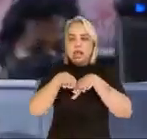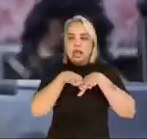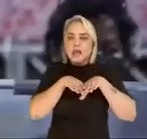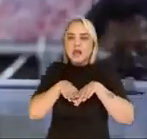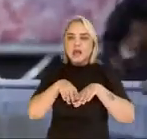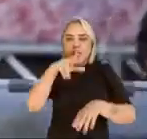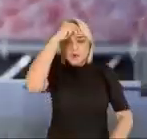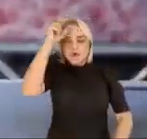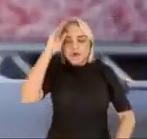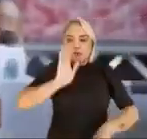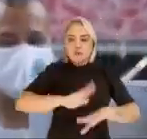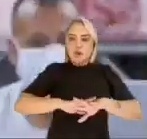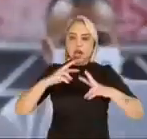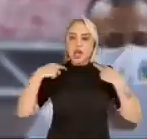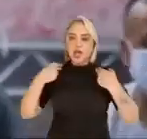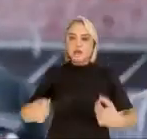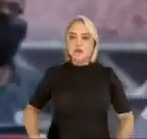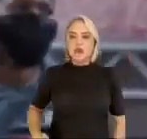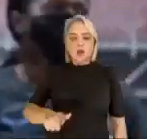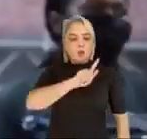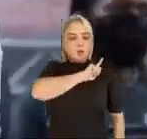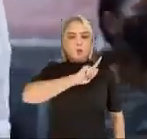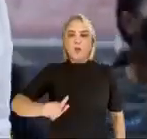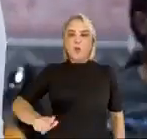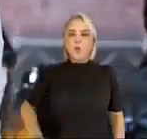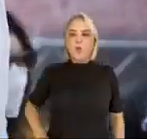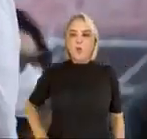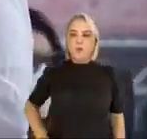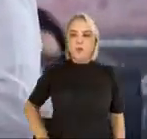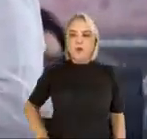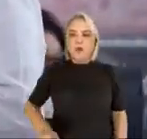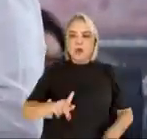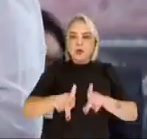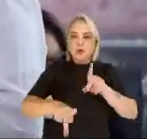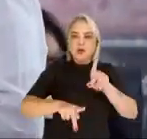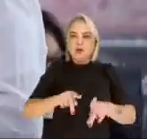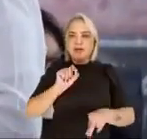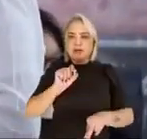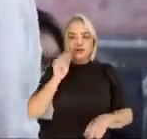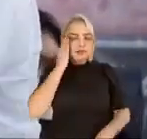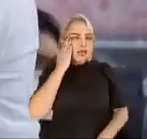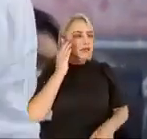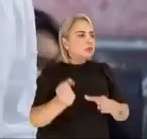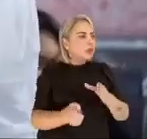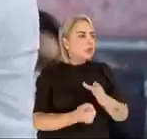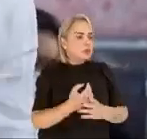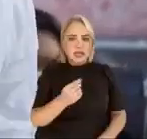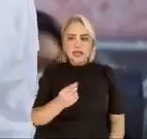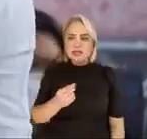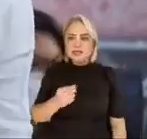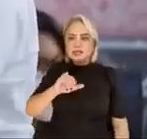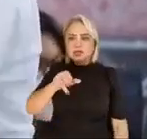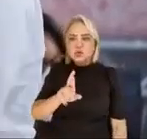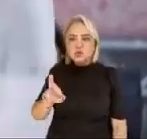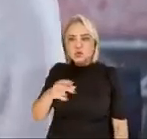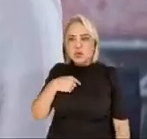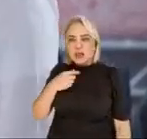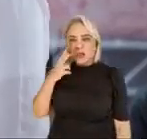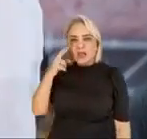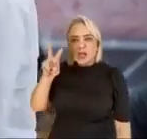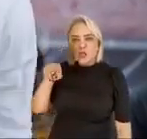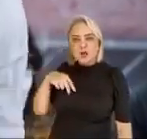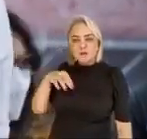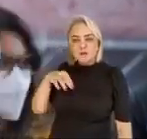humanizadas, os governadores olhando um pouco mais para o povo. Sabe o que acontece, Júnior? Você nunca viu um